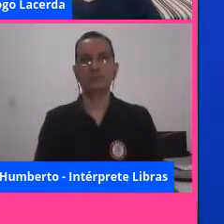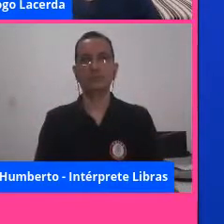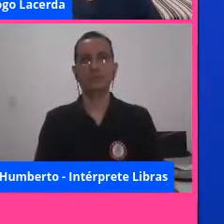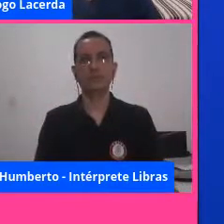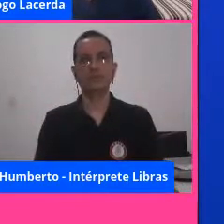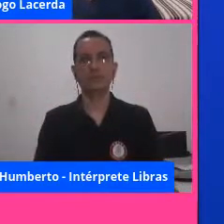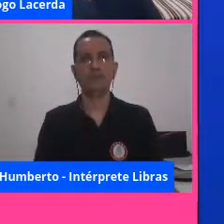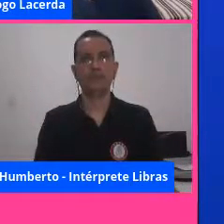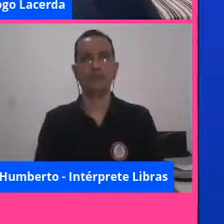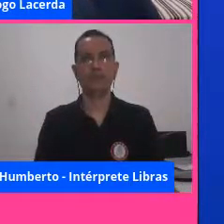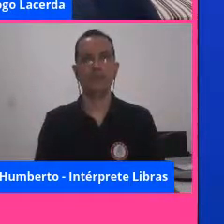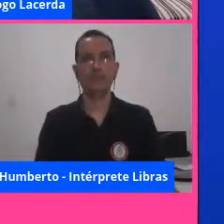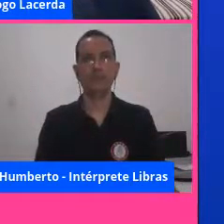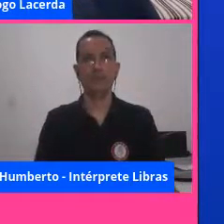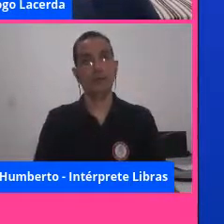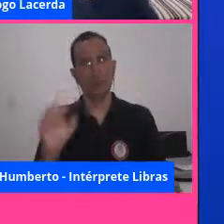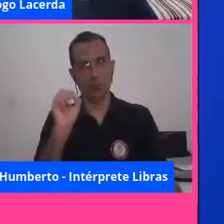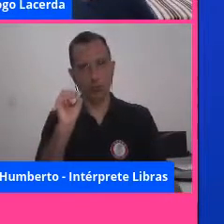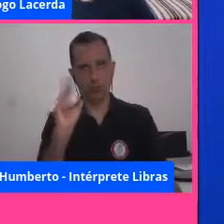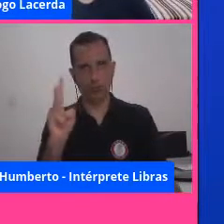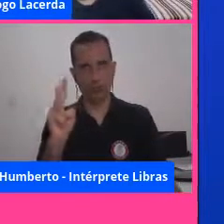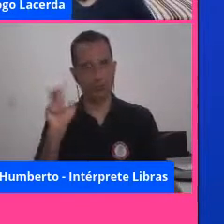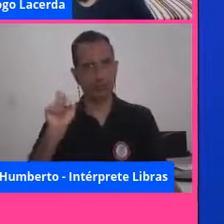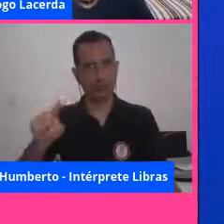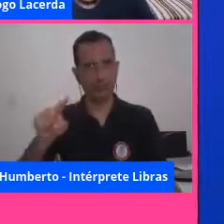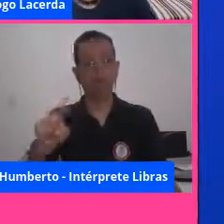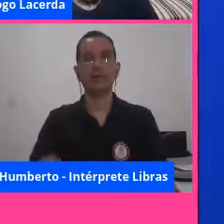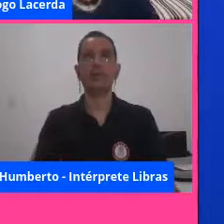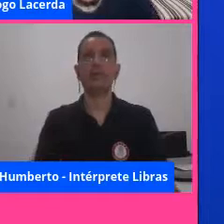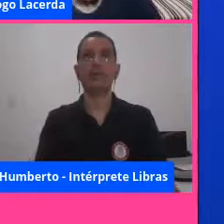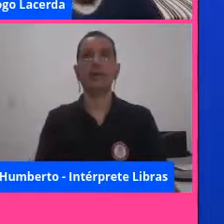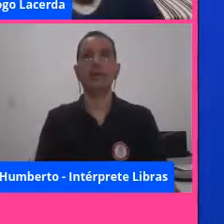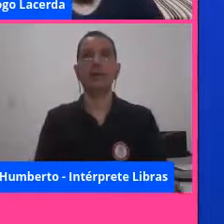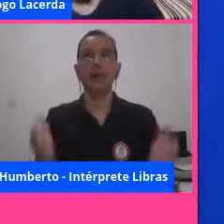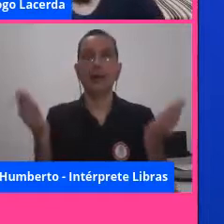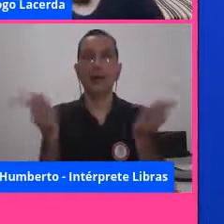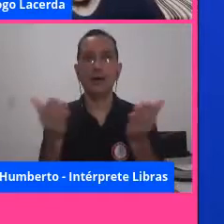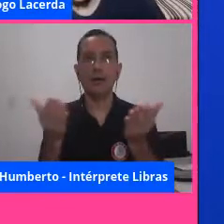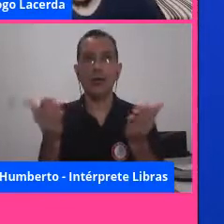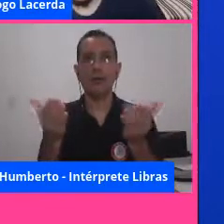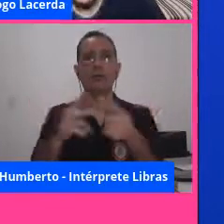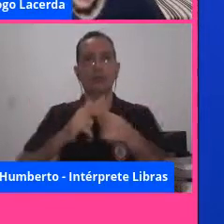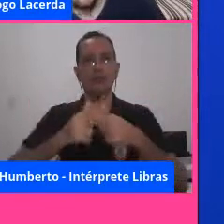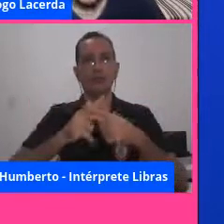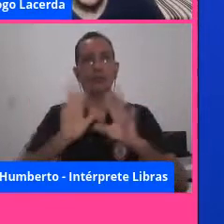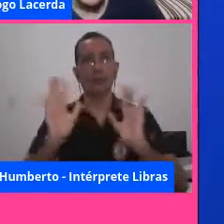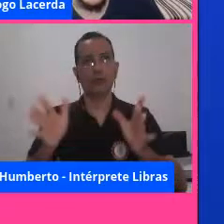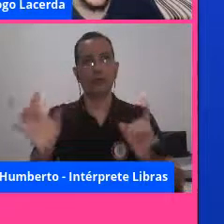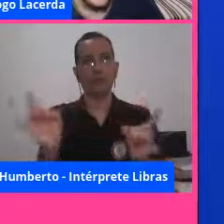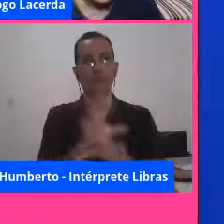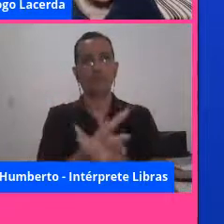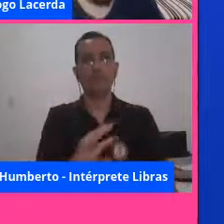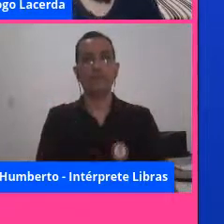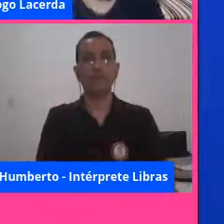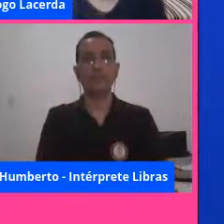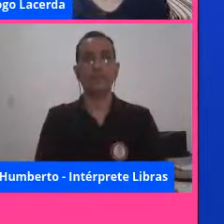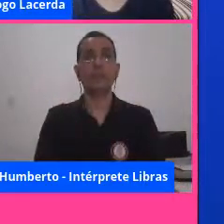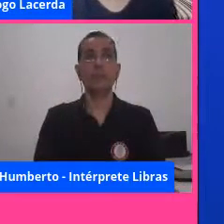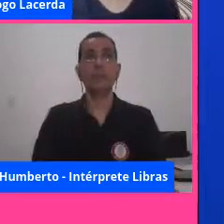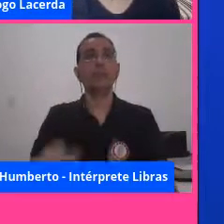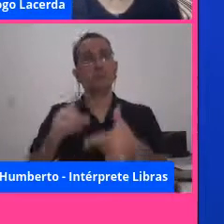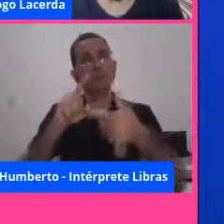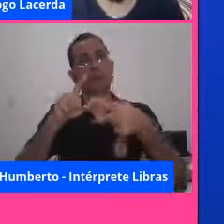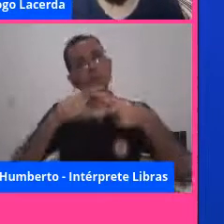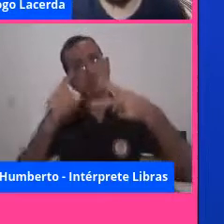Aí você clica em OK e beleza, aqui você já configurou. Existe uma opção muito legal no Design